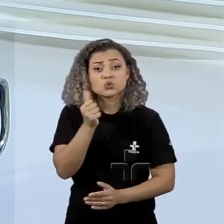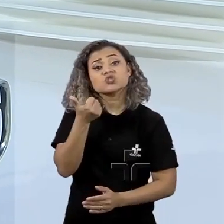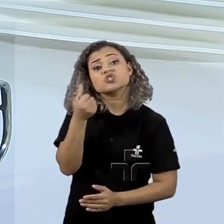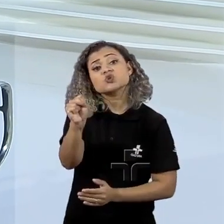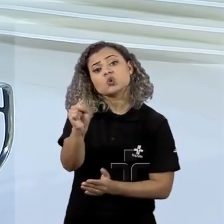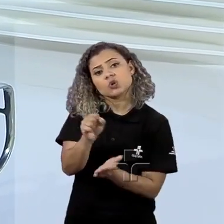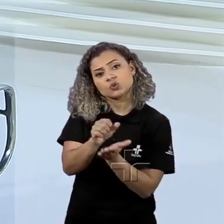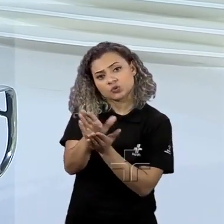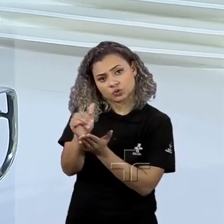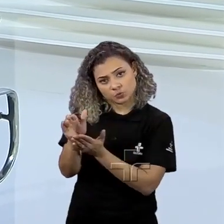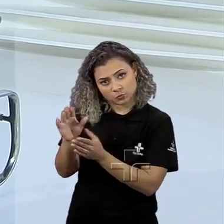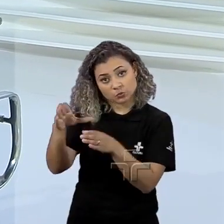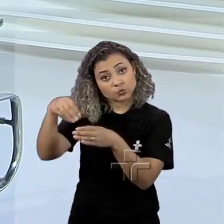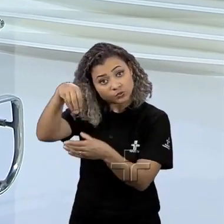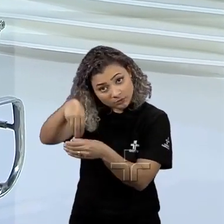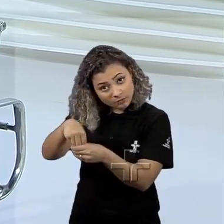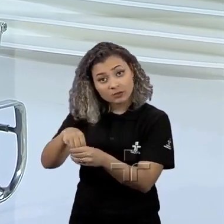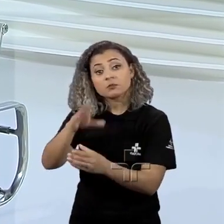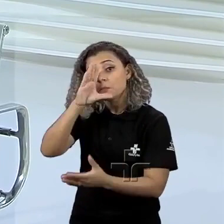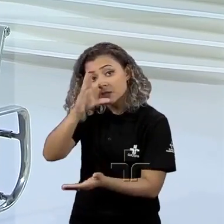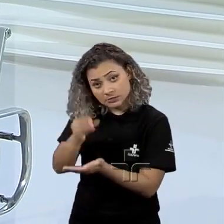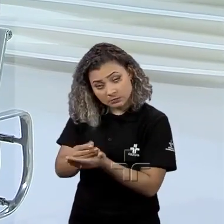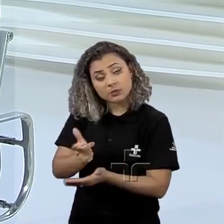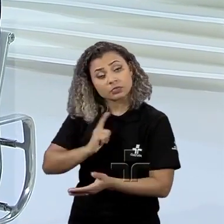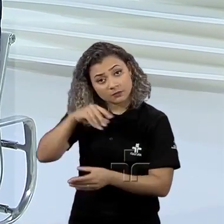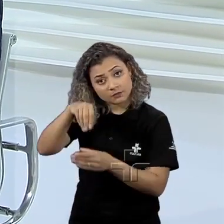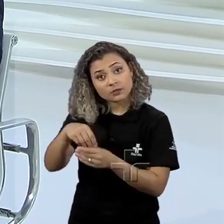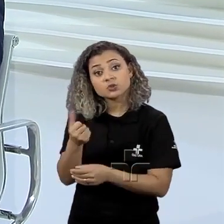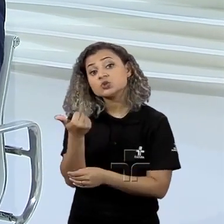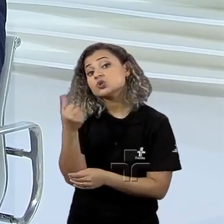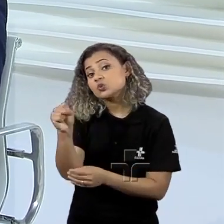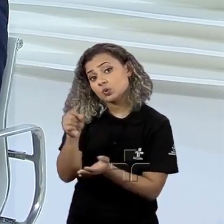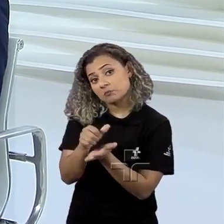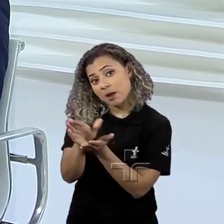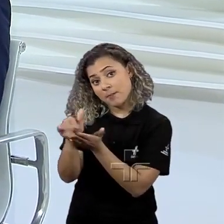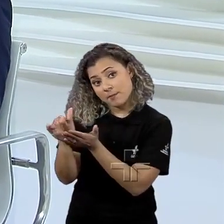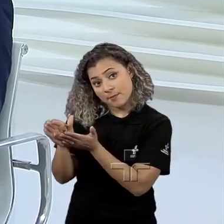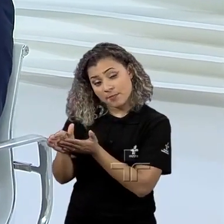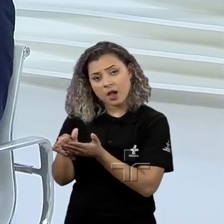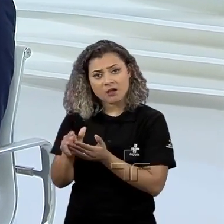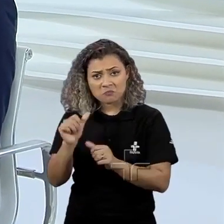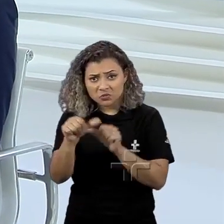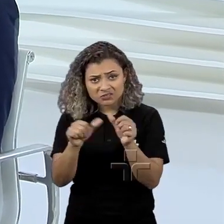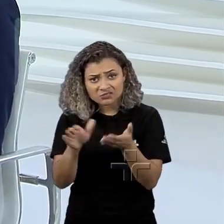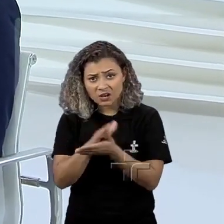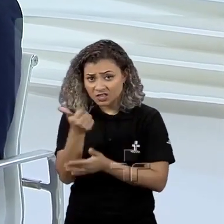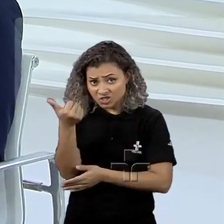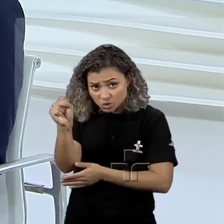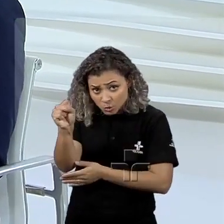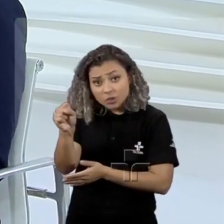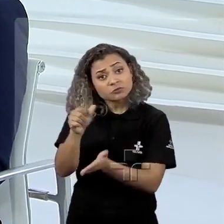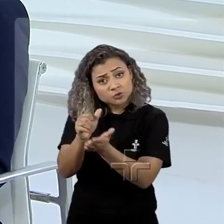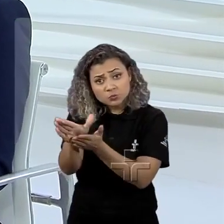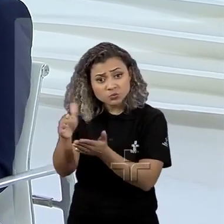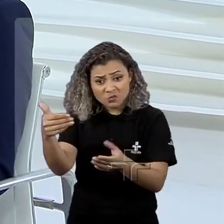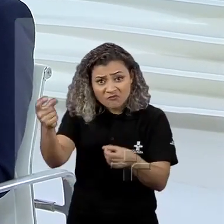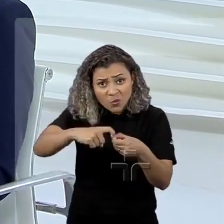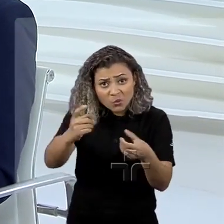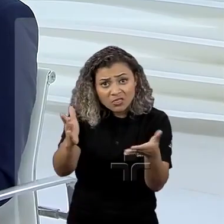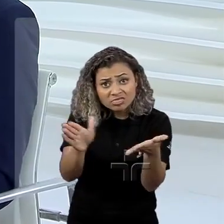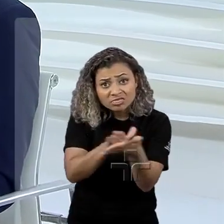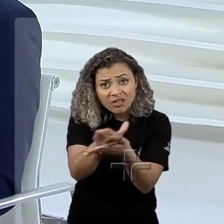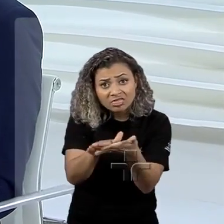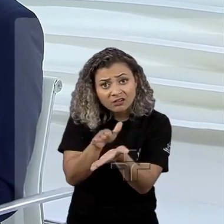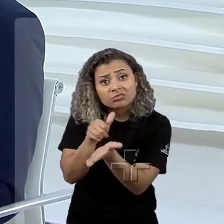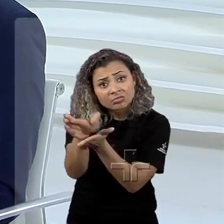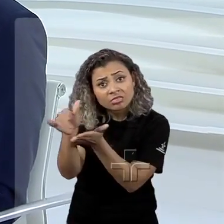municipal, a executiva municipal do PSDB. E não houve nenhuma mudança. Os 18 que foram expulsos, foram expulsos. Pelo e essa